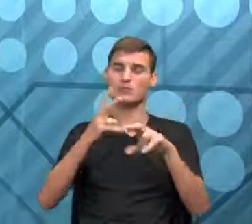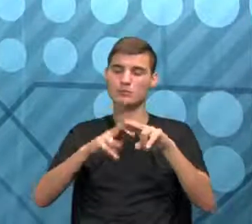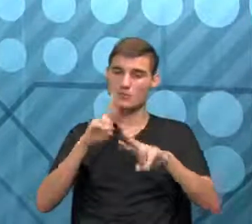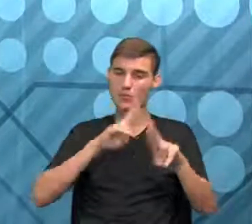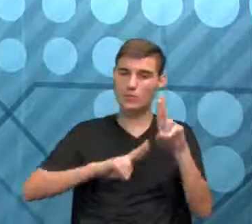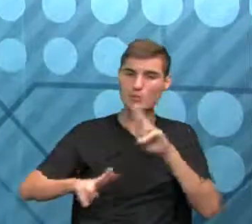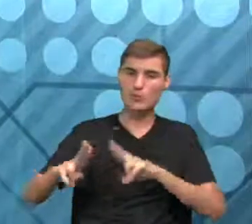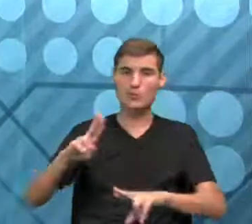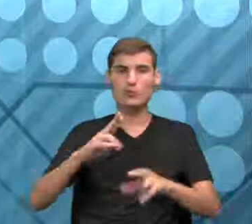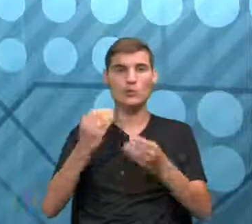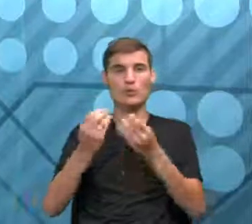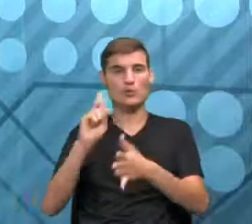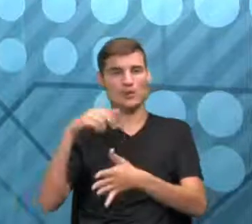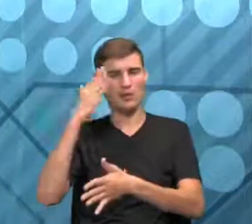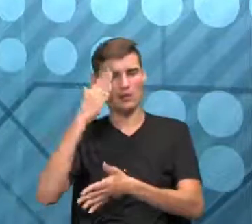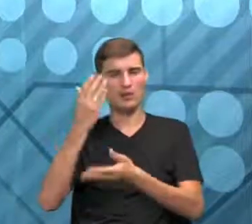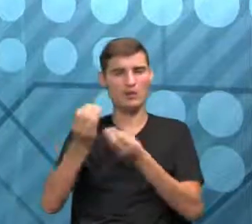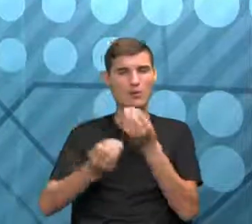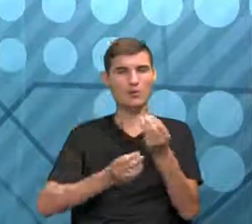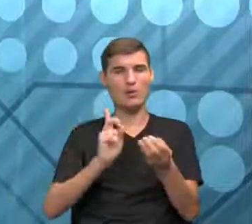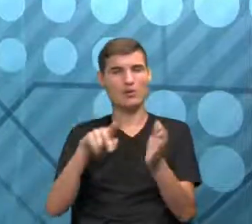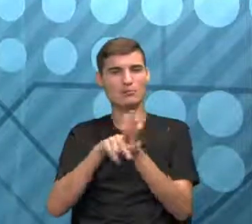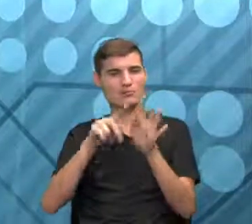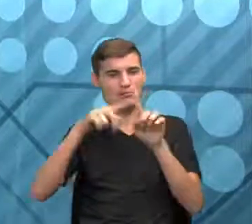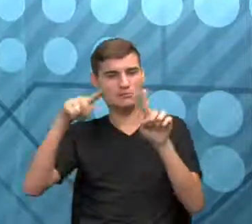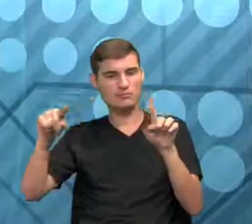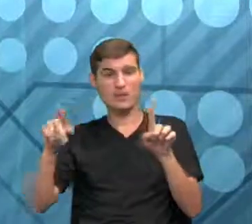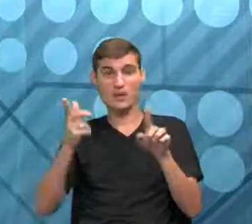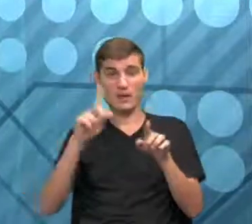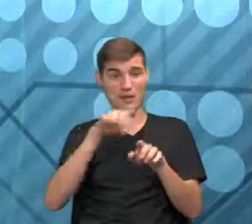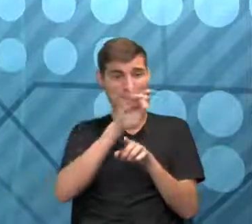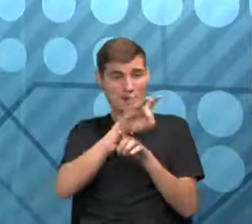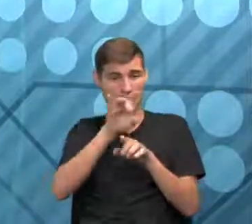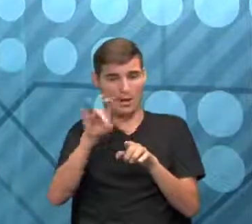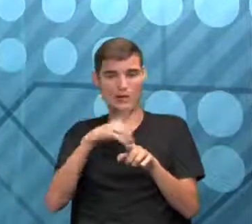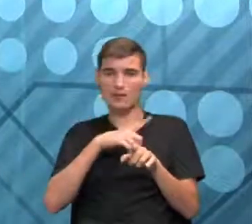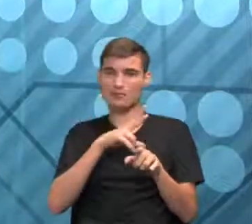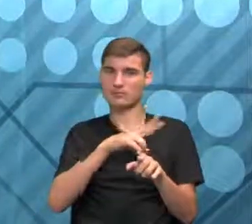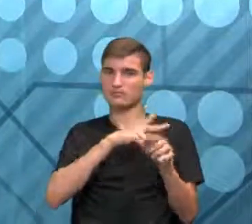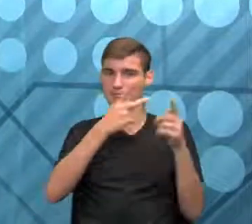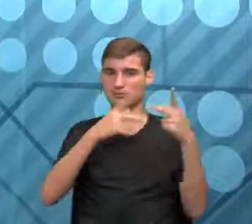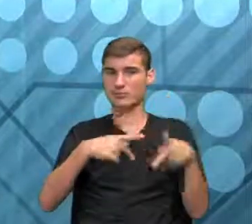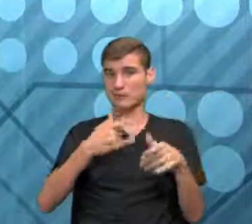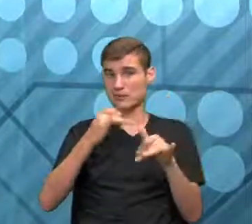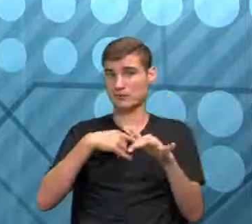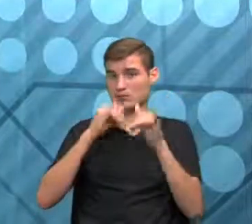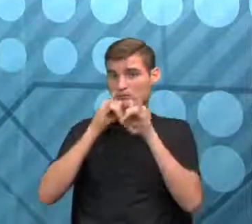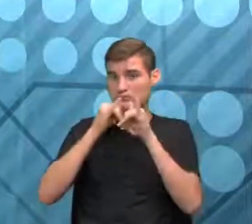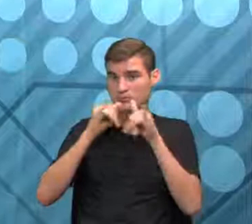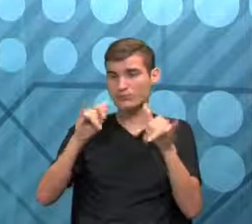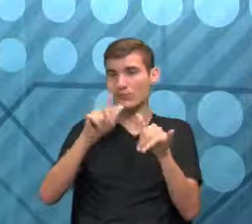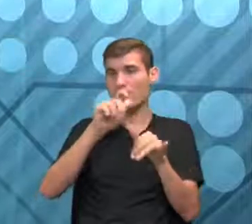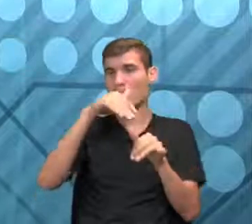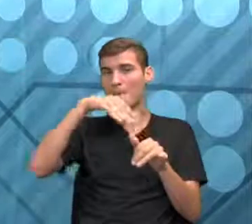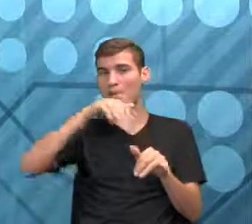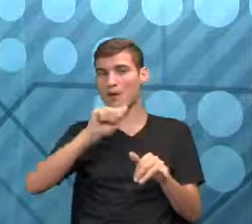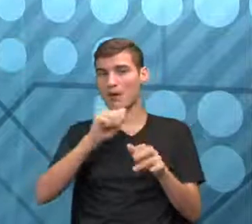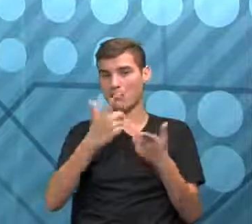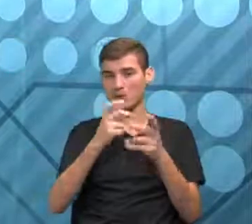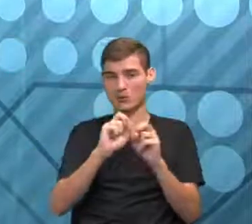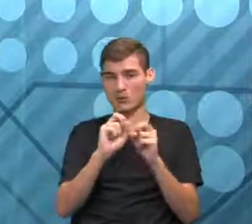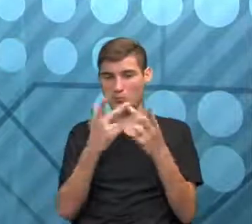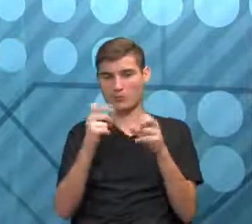entender como que funciona o espectro de frequência, porque cada faixa tem a sua peculiaridade. Se eu transmito em raio gama, se eu quiser